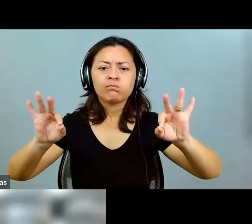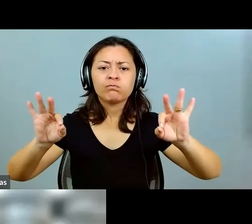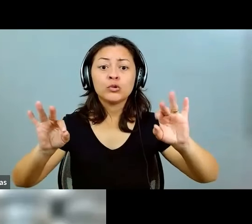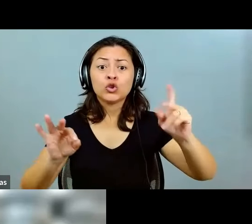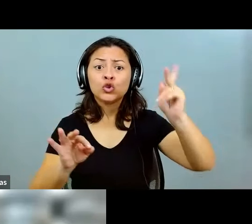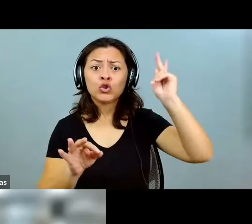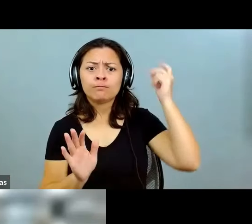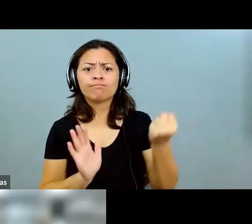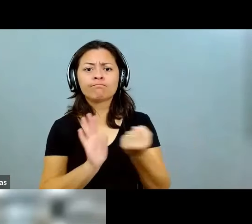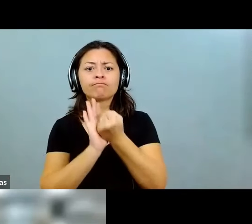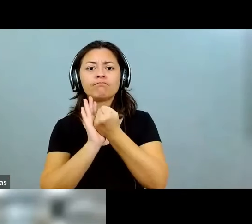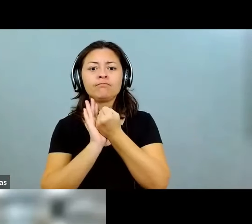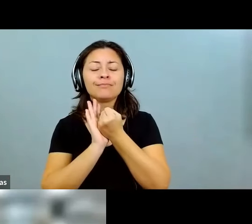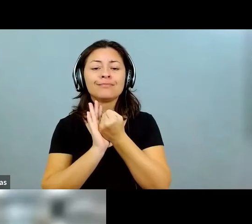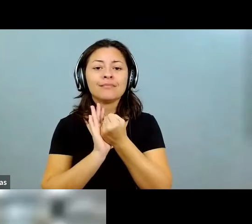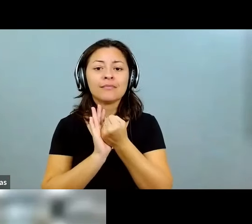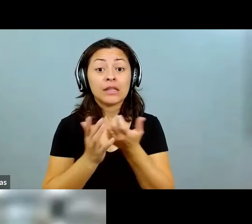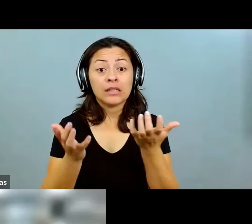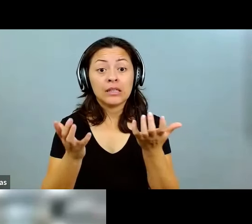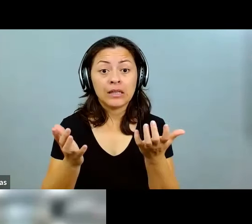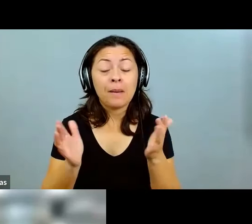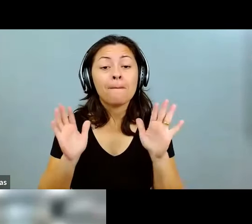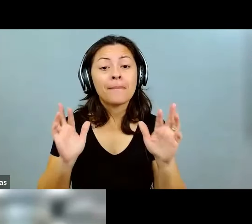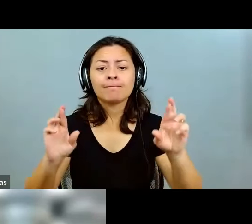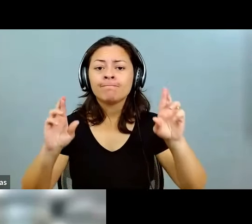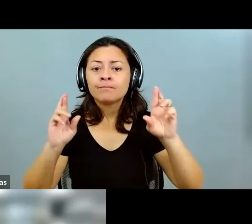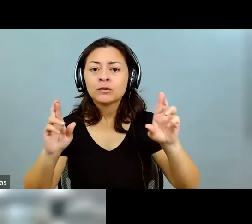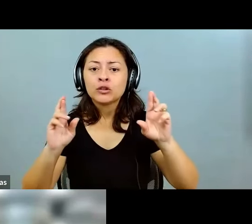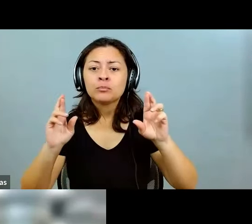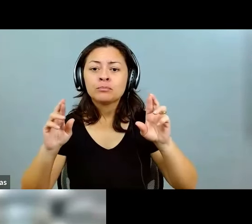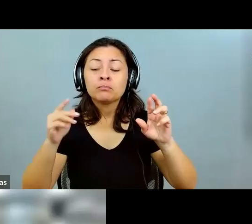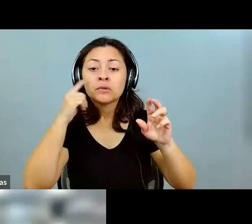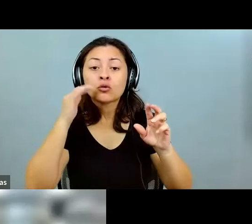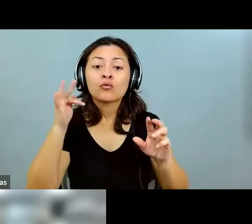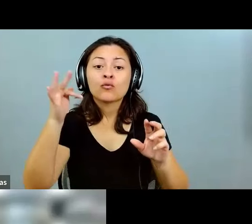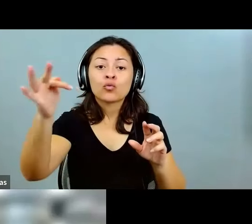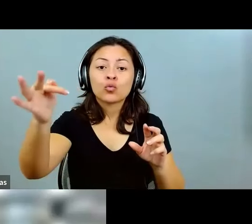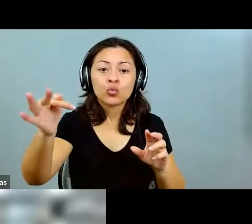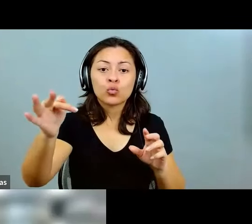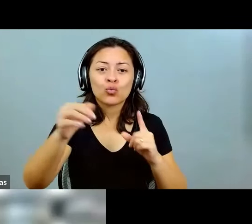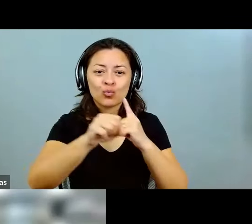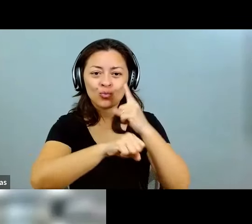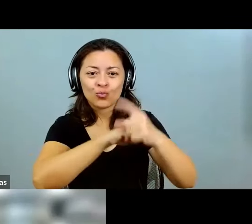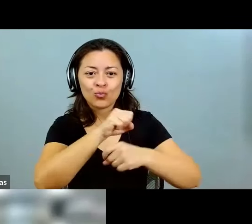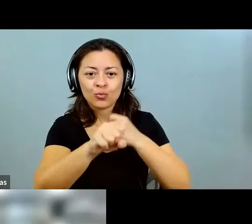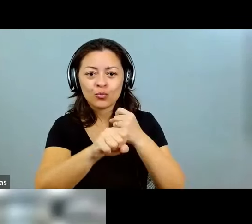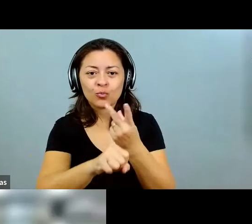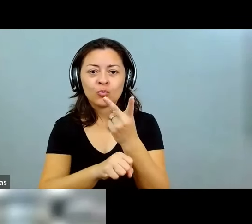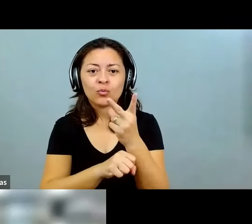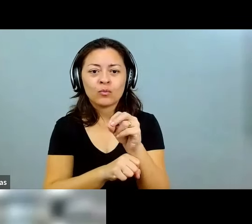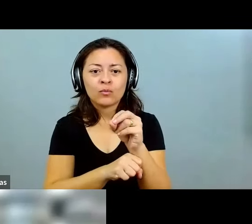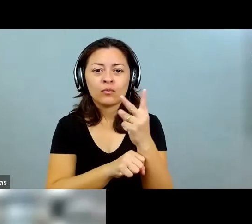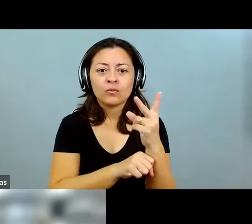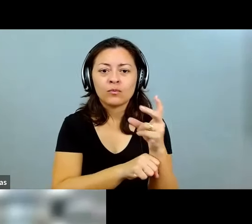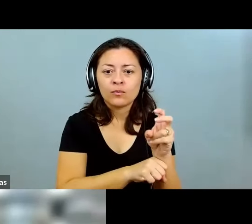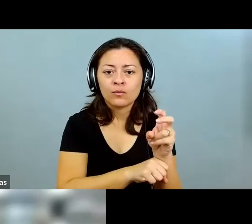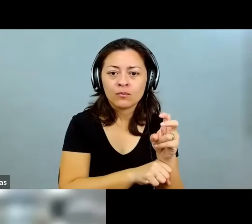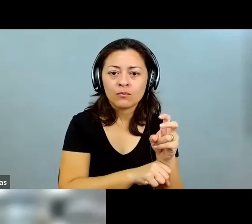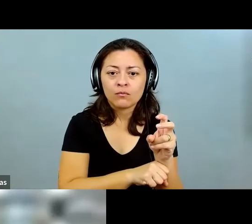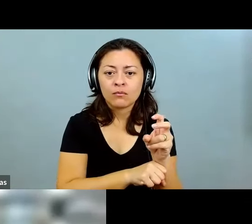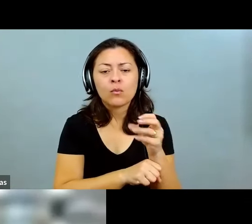ah a perspectiva que nós temos para safa 242 obviamente dentro de produtividades na linha de